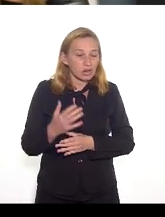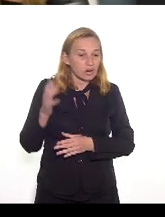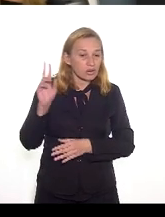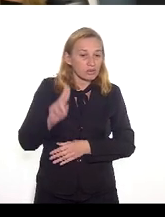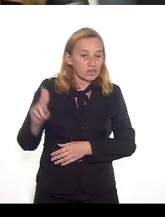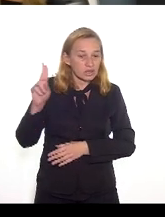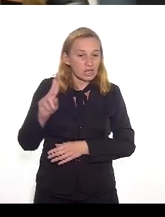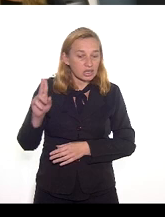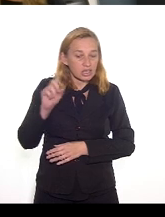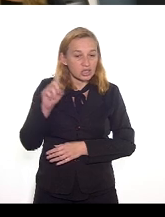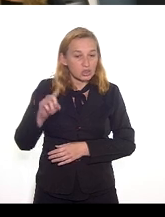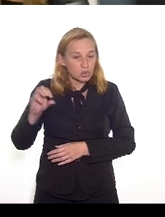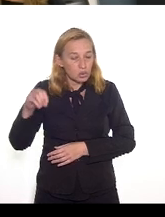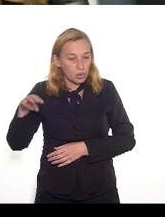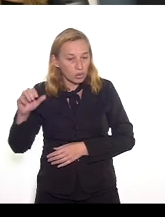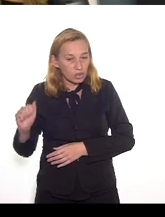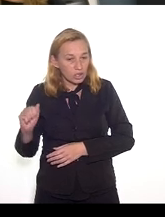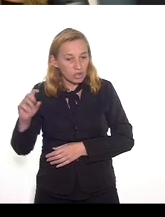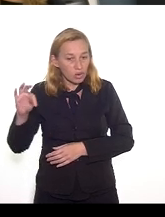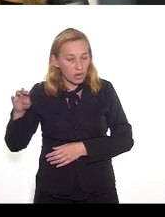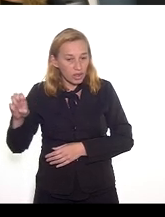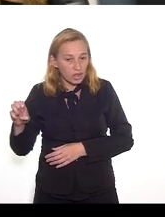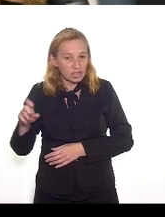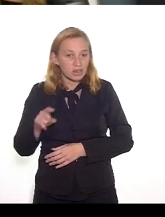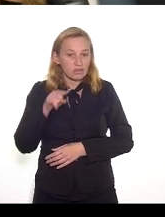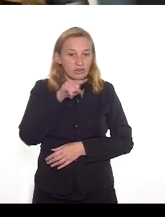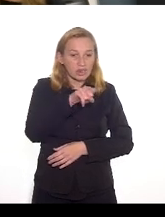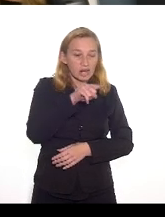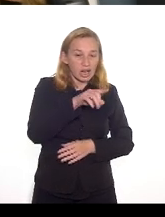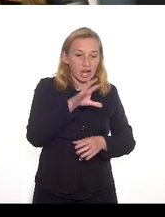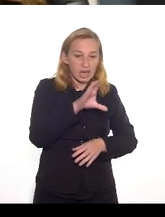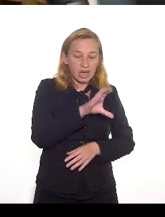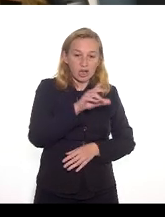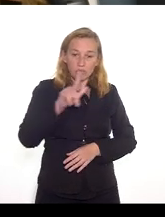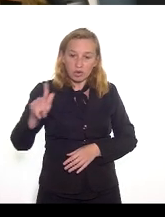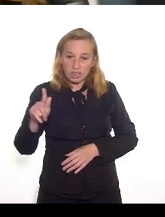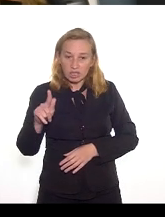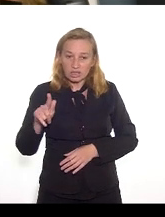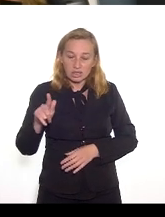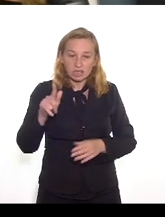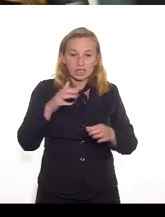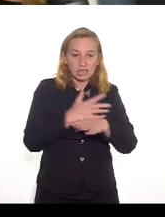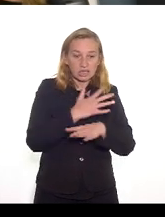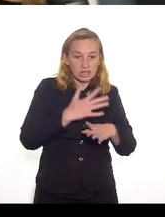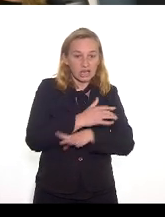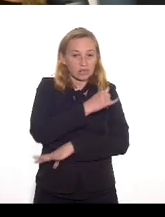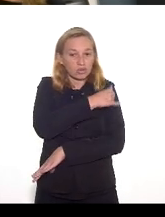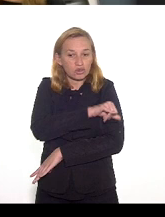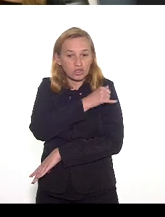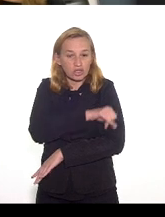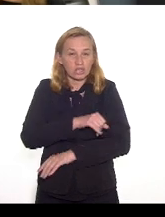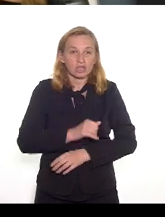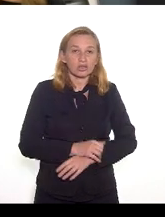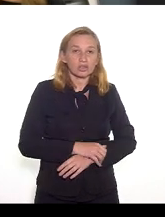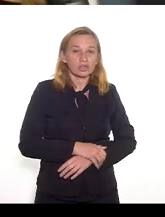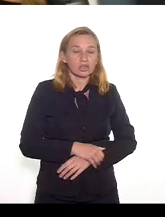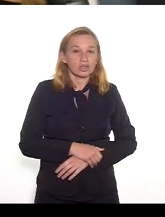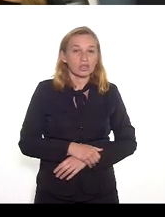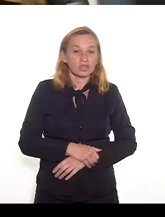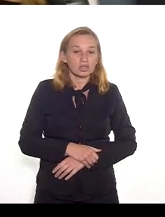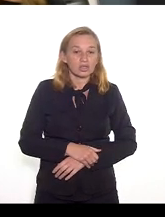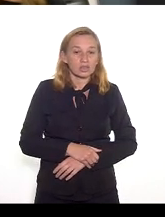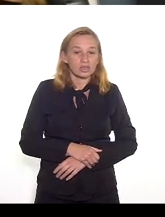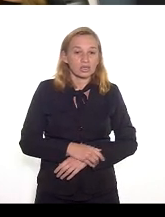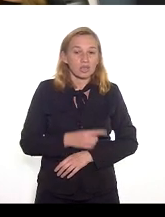Oeste. Nosso campus fica lá em localidade em Campo Grande, na cidade do Rio de Janeiro. Inclusive, tem uma aproximação grande, né,